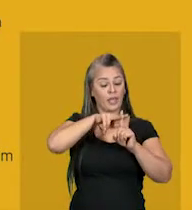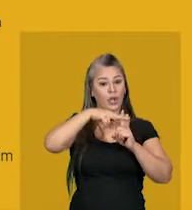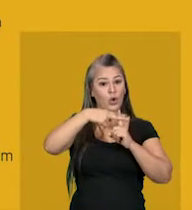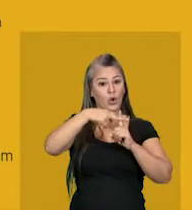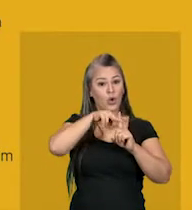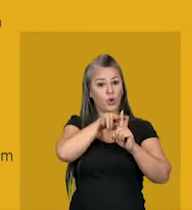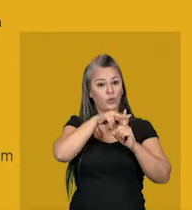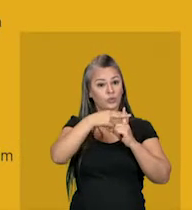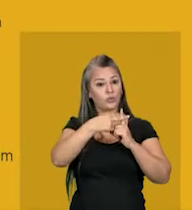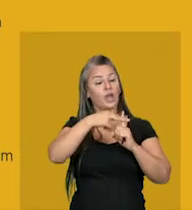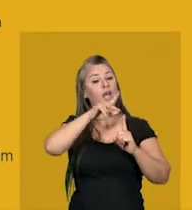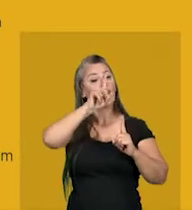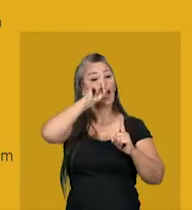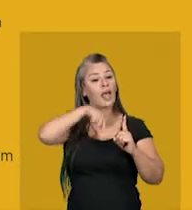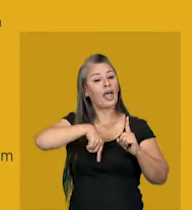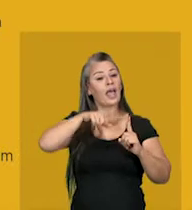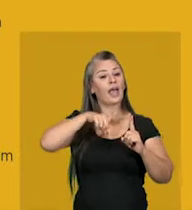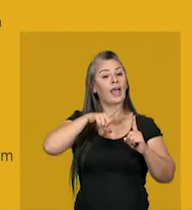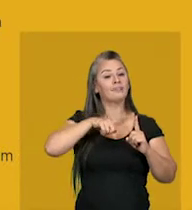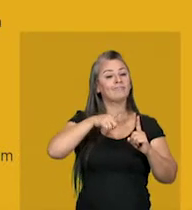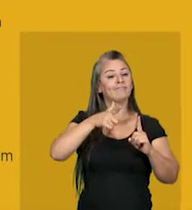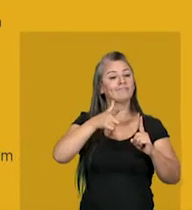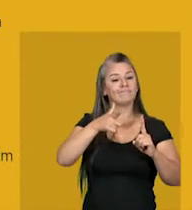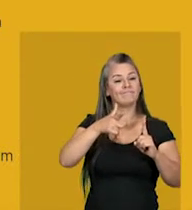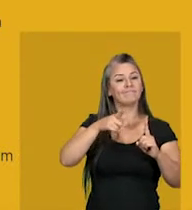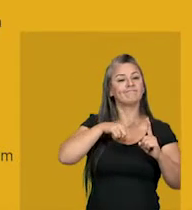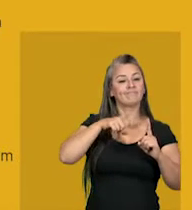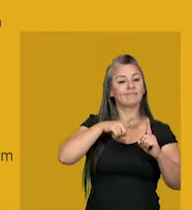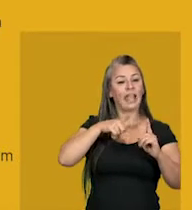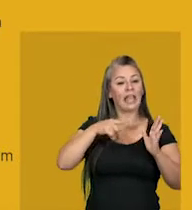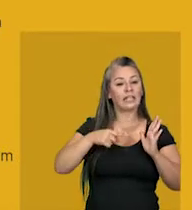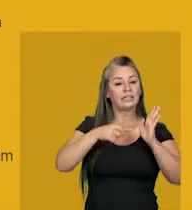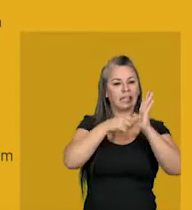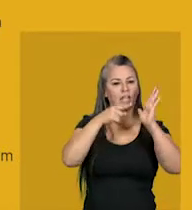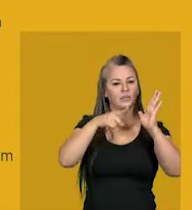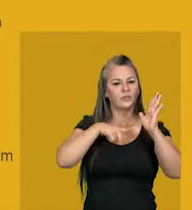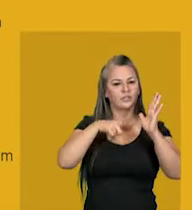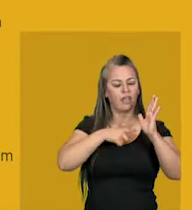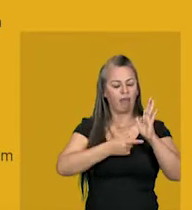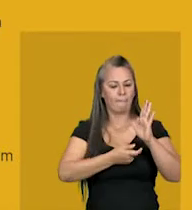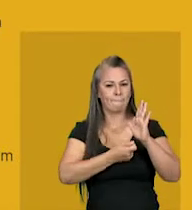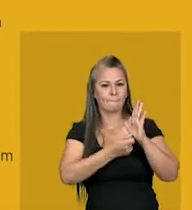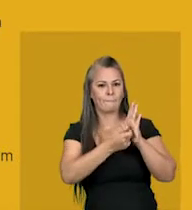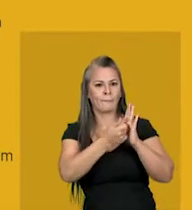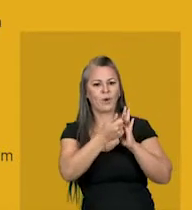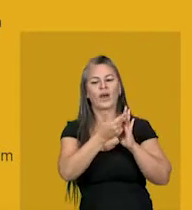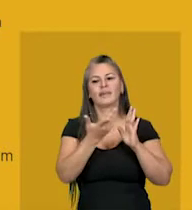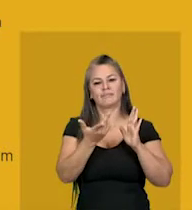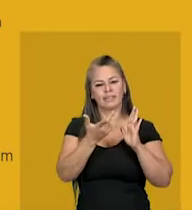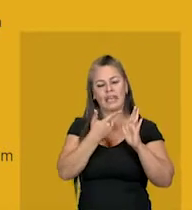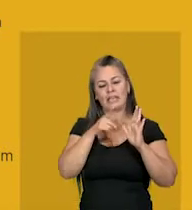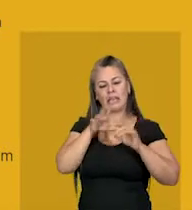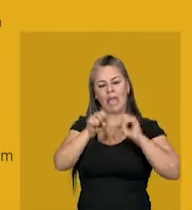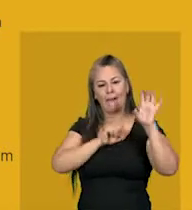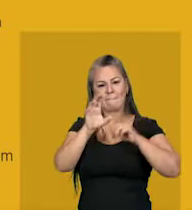social entre burguesia e proletariado, né? A Revolução Russa de 1917 é que dá um exemplo clássico